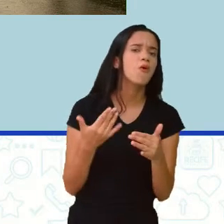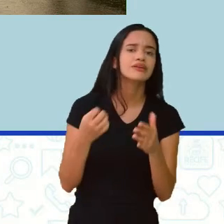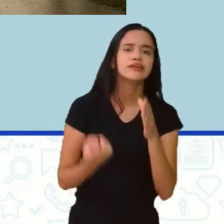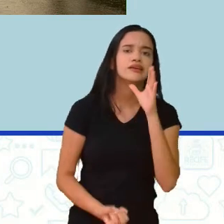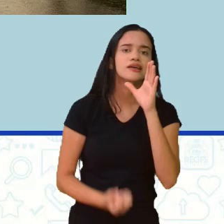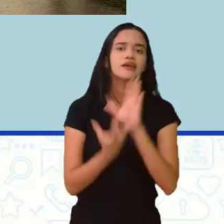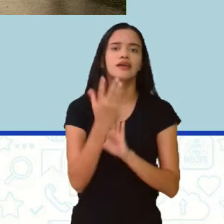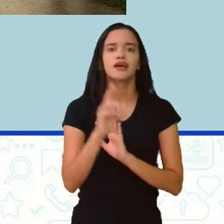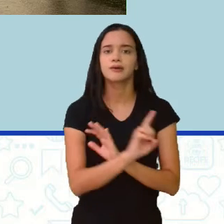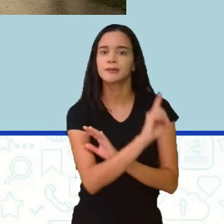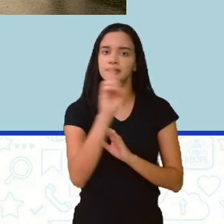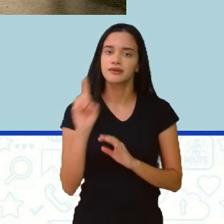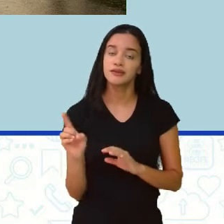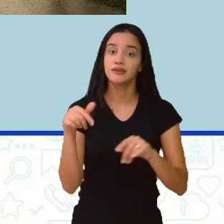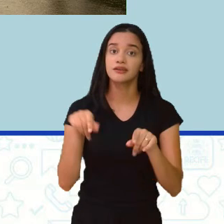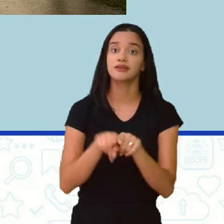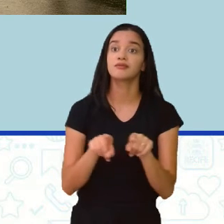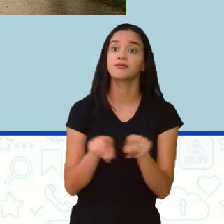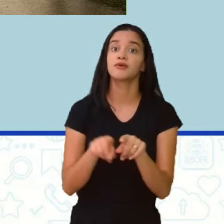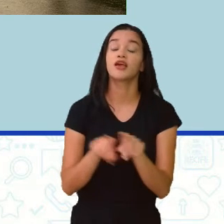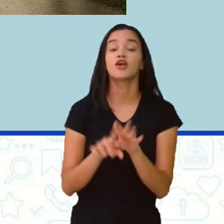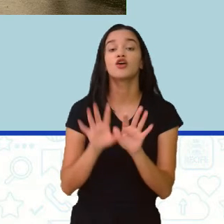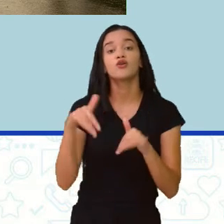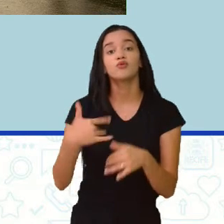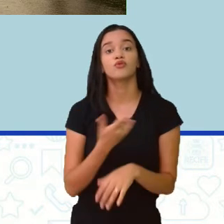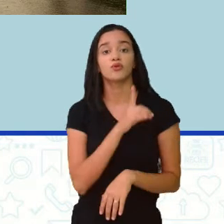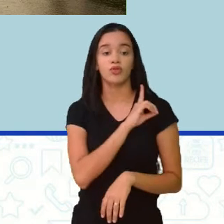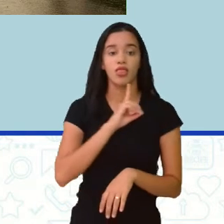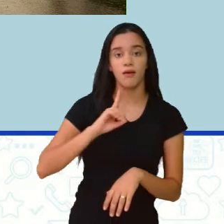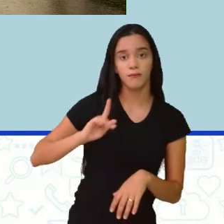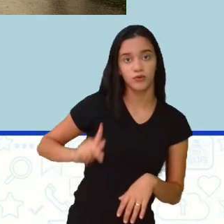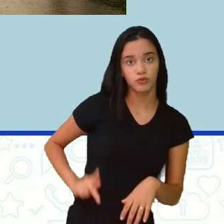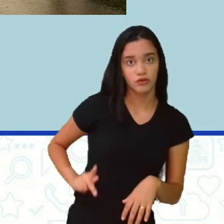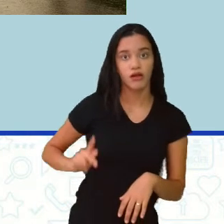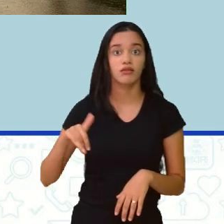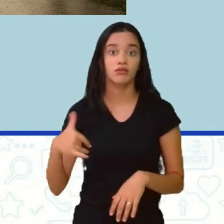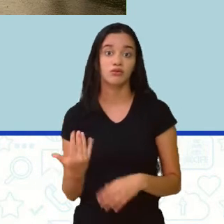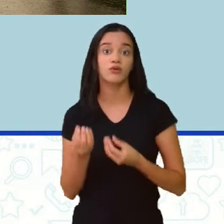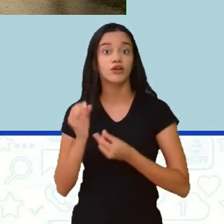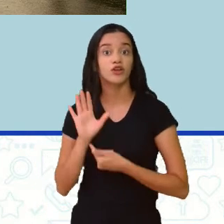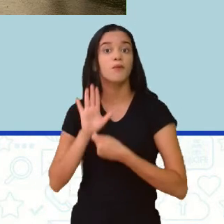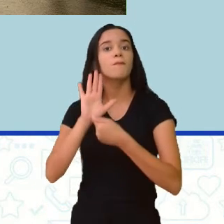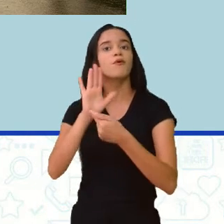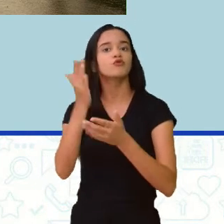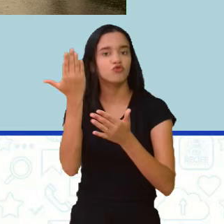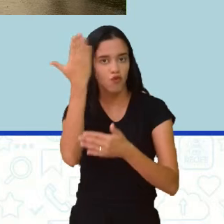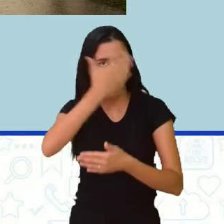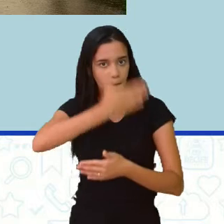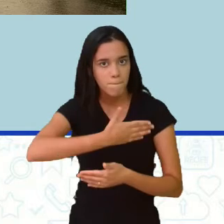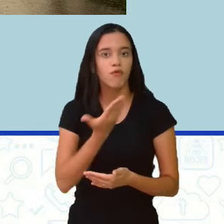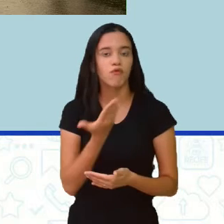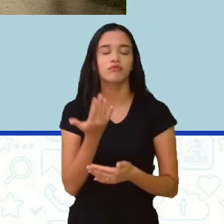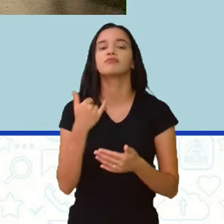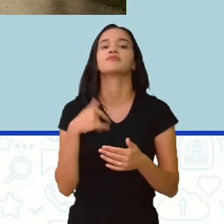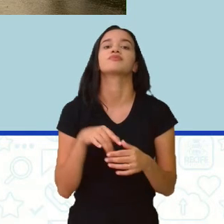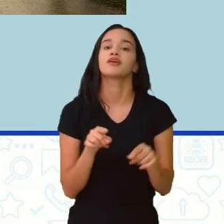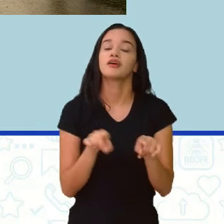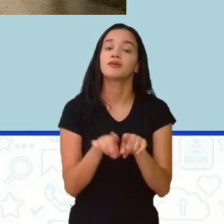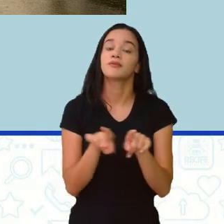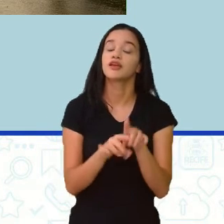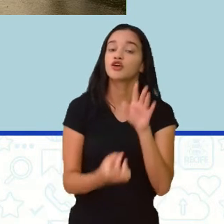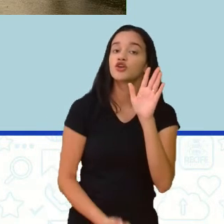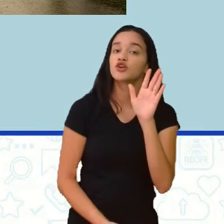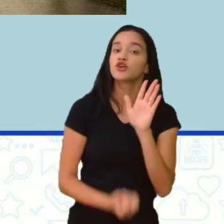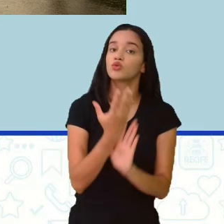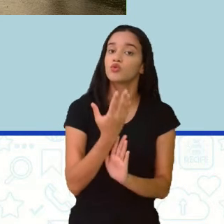criarem essa data, de se criar, foi até um deputado que criou e levou para a Assembleia e ela foi aprovada. Então, eles criaram, gente,